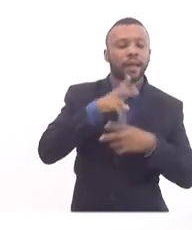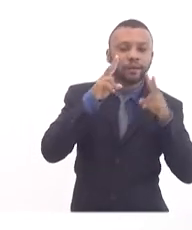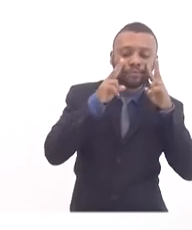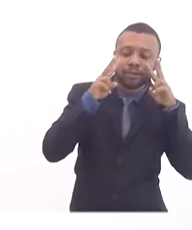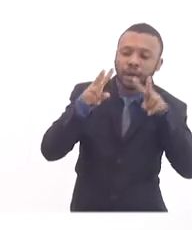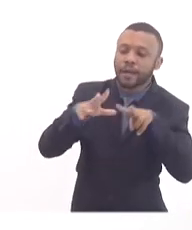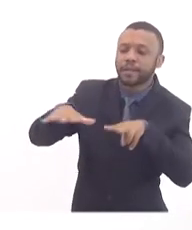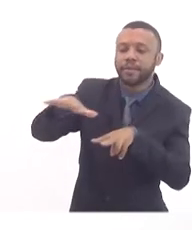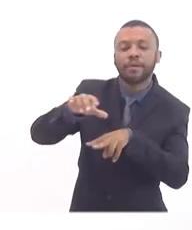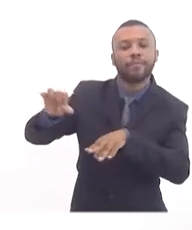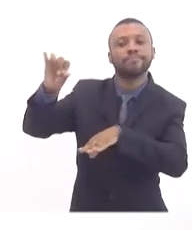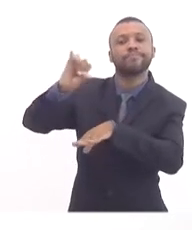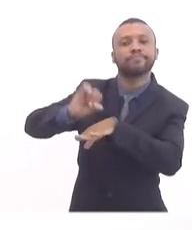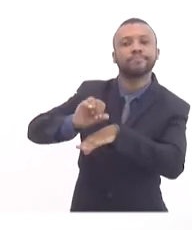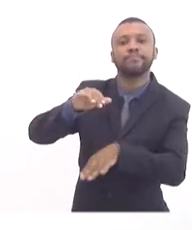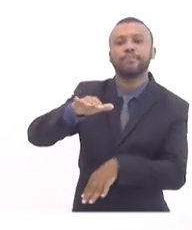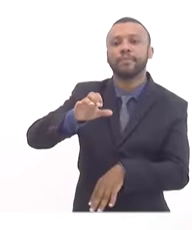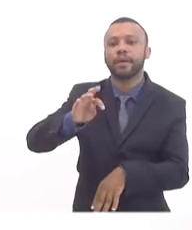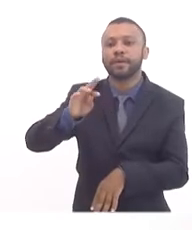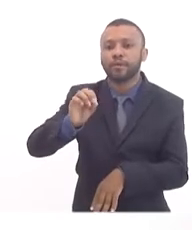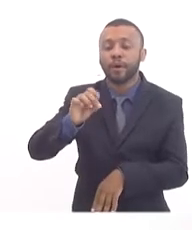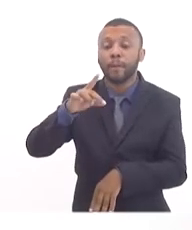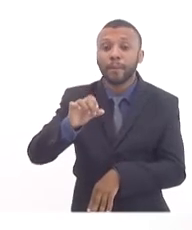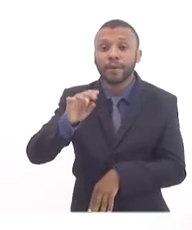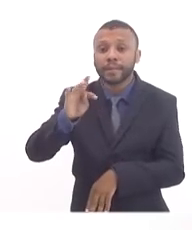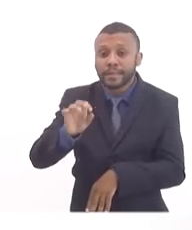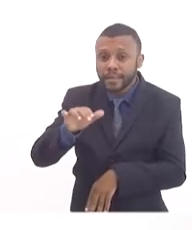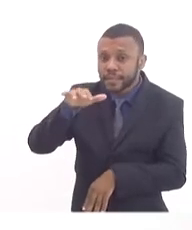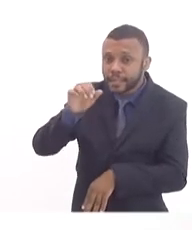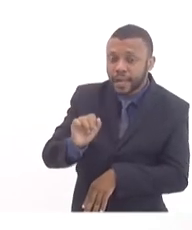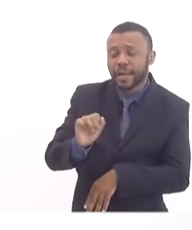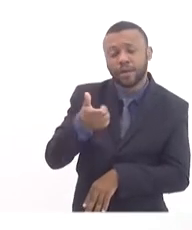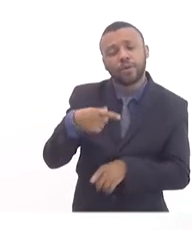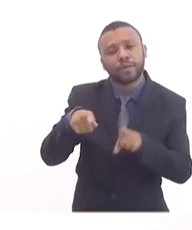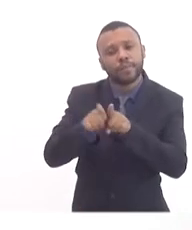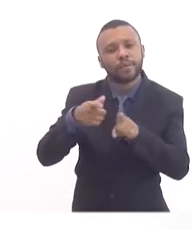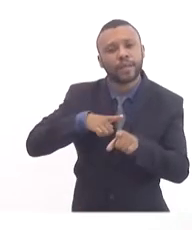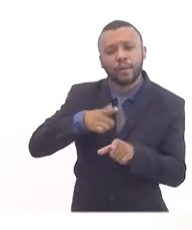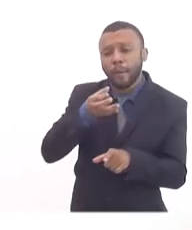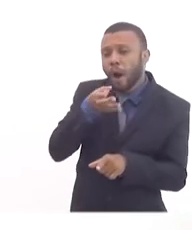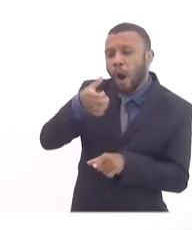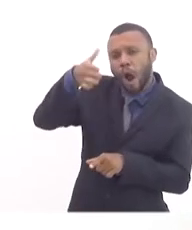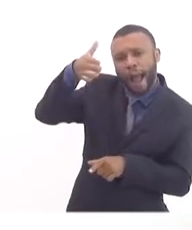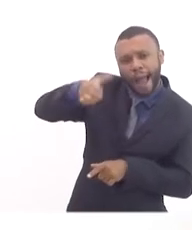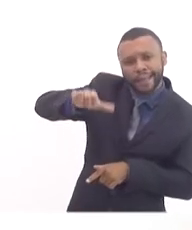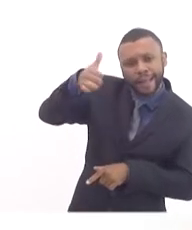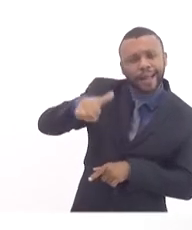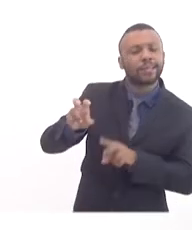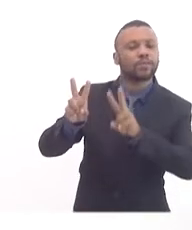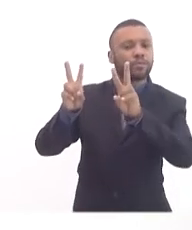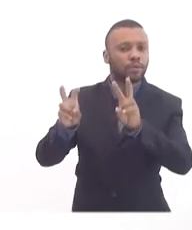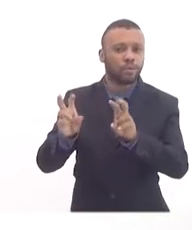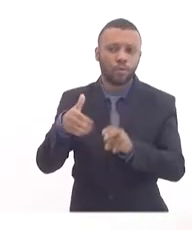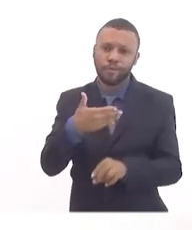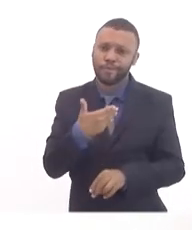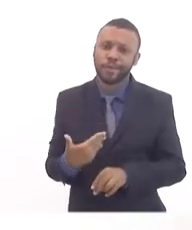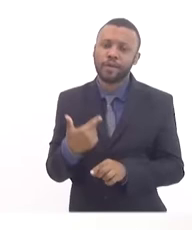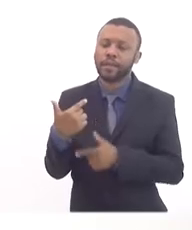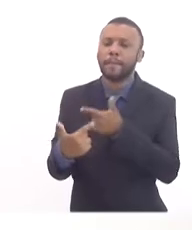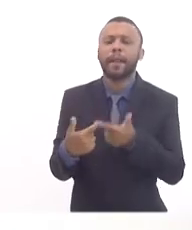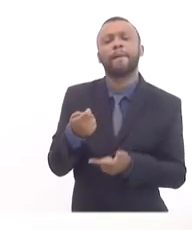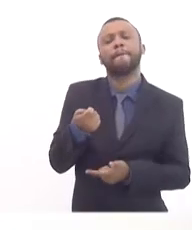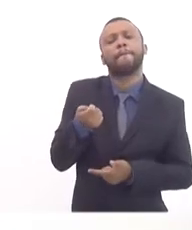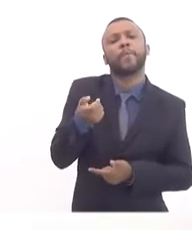Deputado Luiz Paulo é disputa também tem uma análise sobre isso eu acho que o governo é trabalha pouco